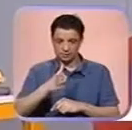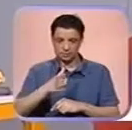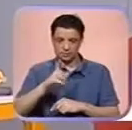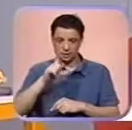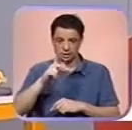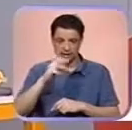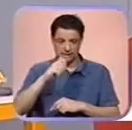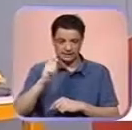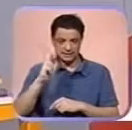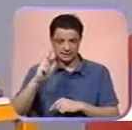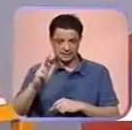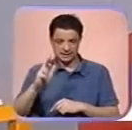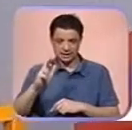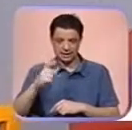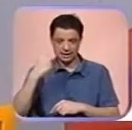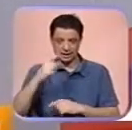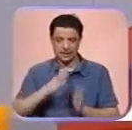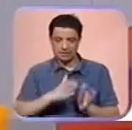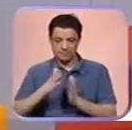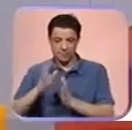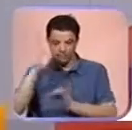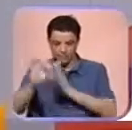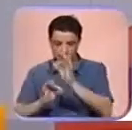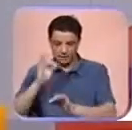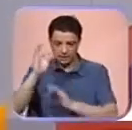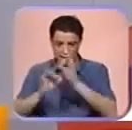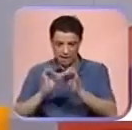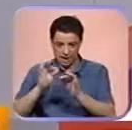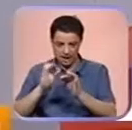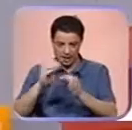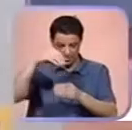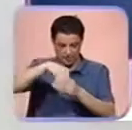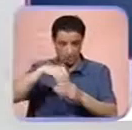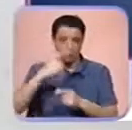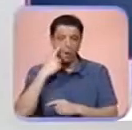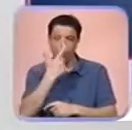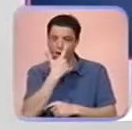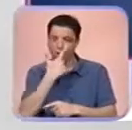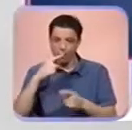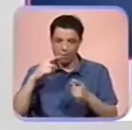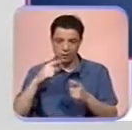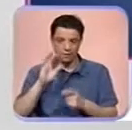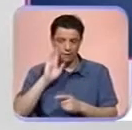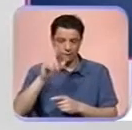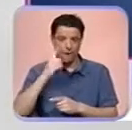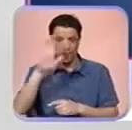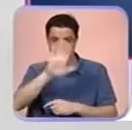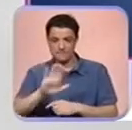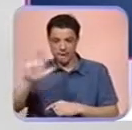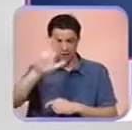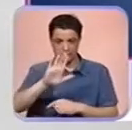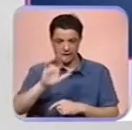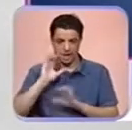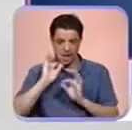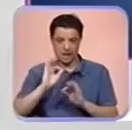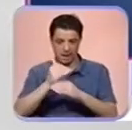evolução. Este laser, nós temos lasers para tratar também no fundo do olho, mas este laser, e vem na imagem de cima à direita como é que ele é realizado, e